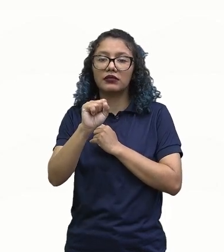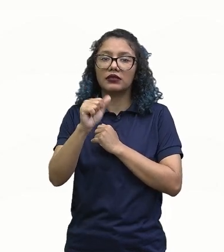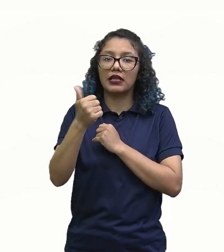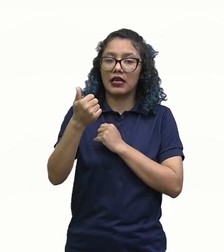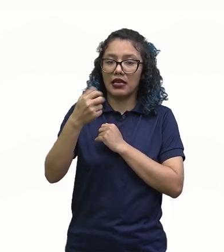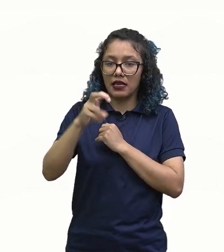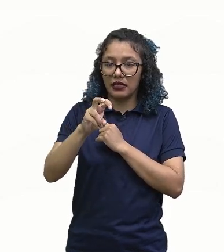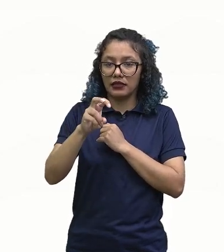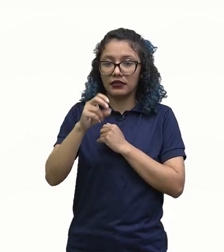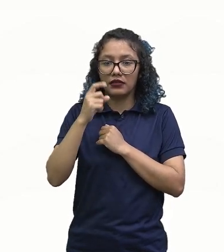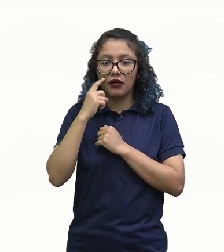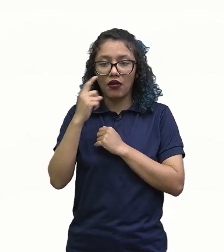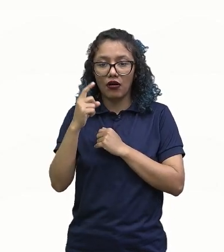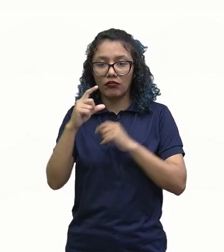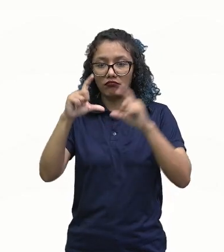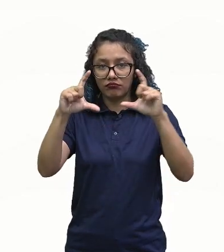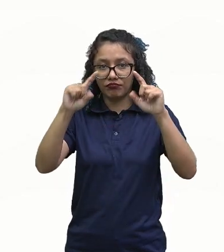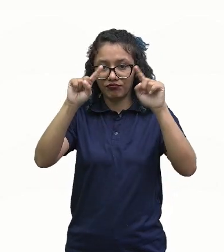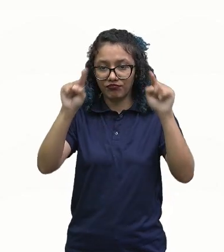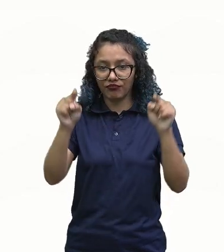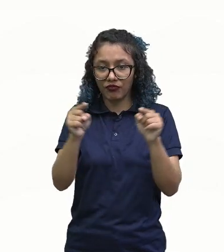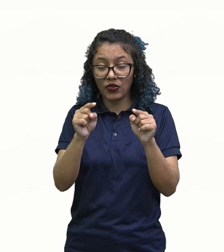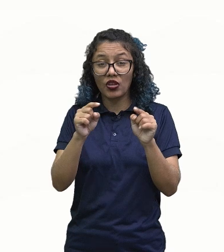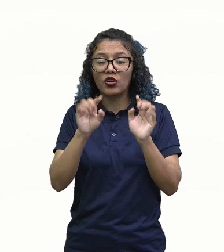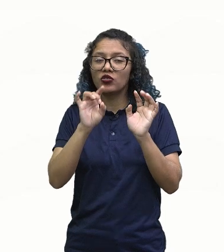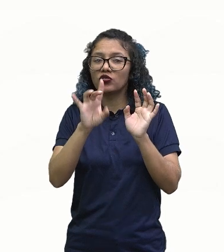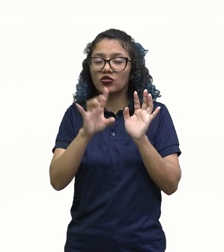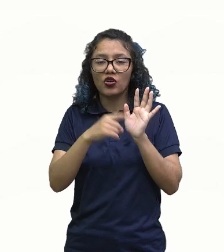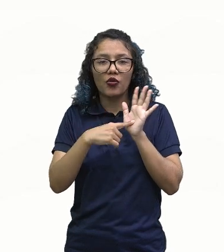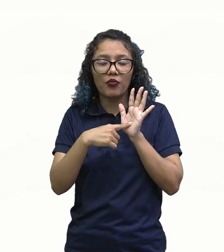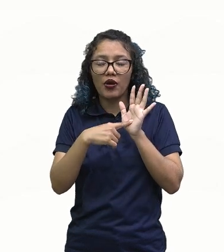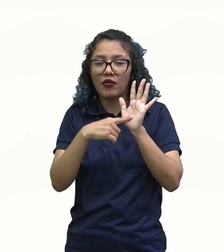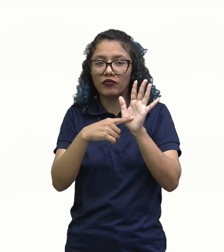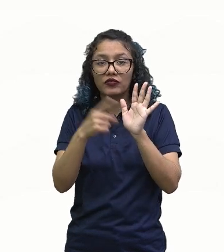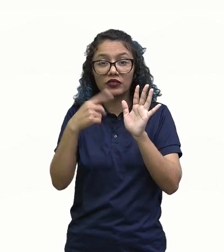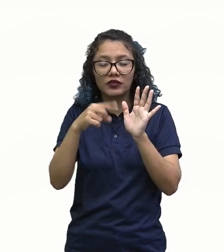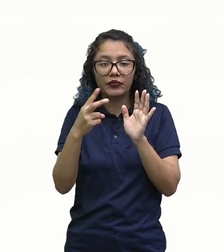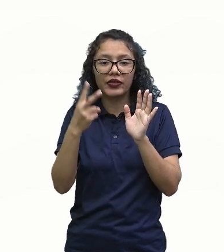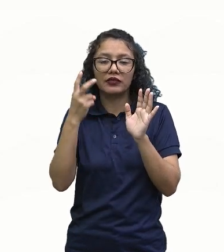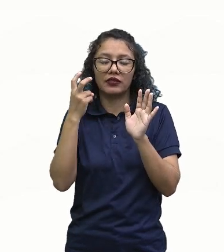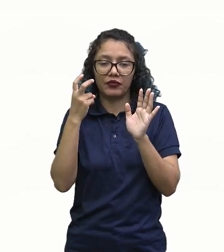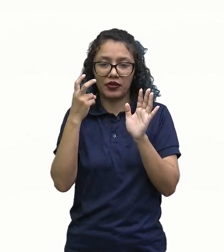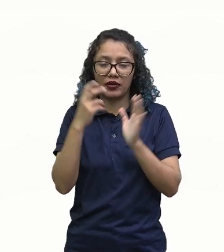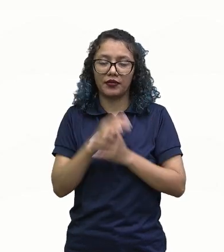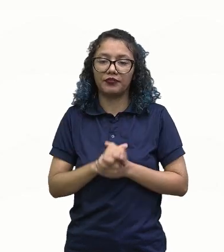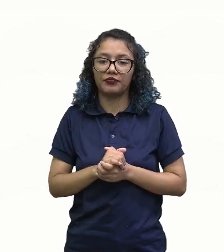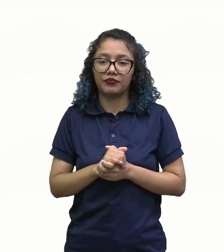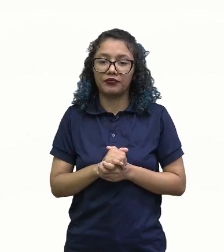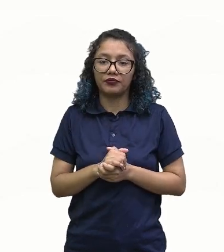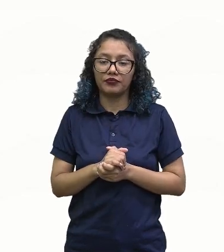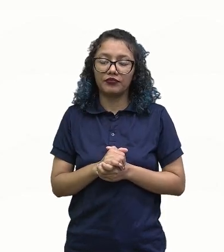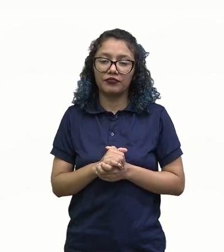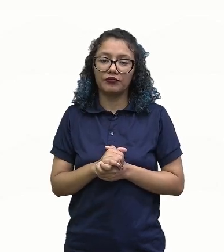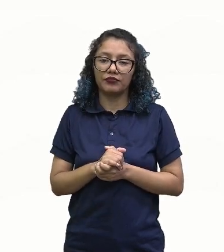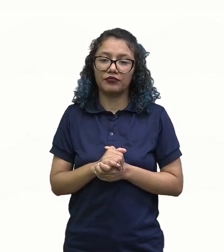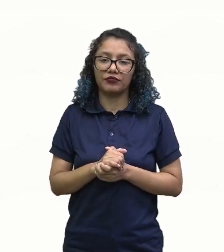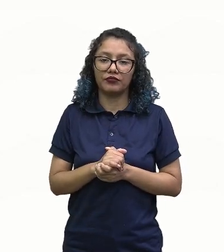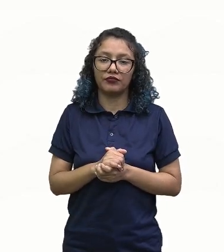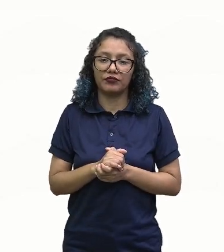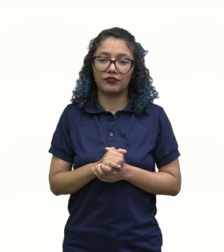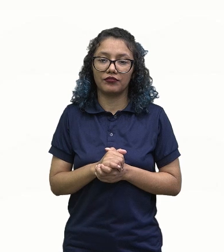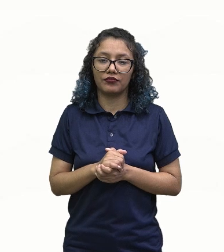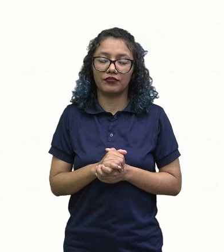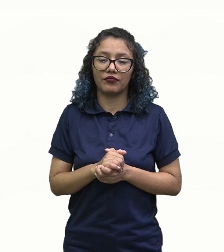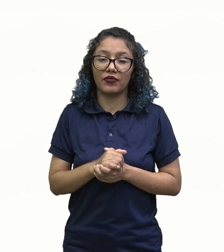tem essa parte aqui. Isso aqui eu trouxe para vocês apenas enxergarem que a